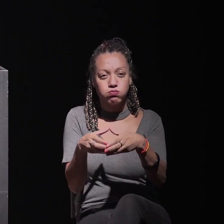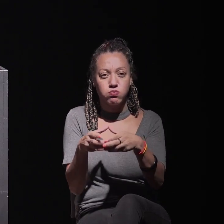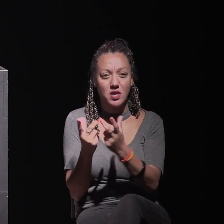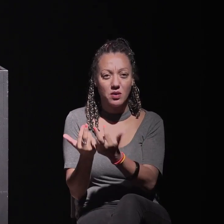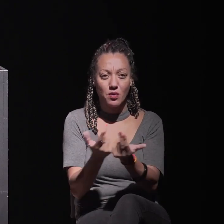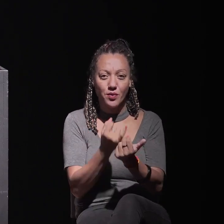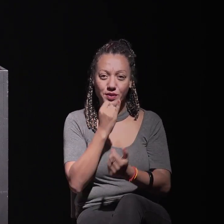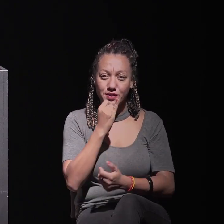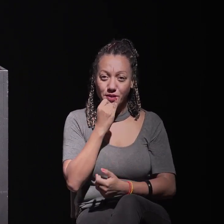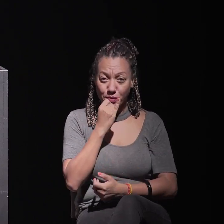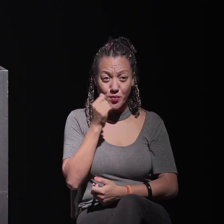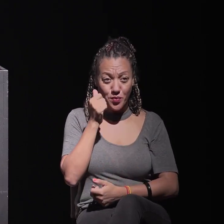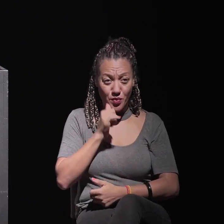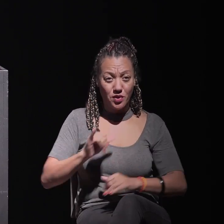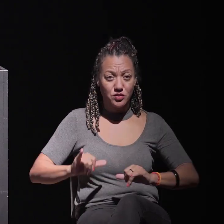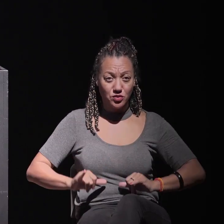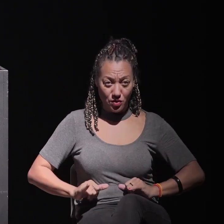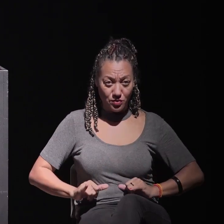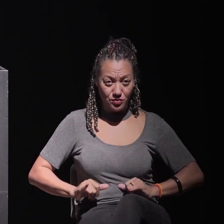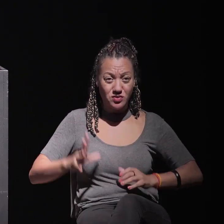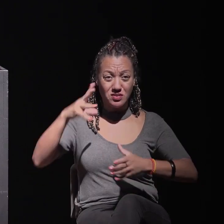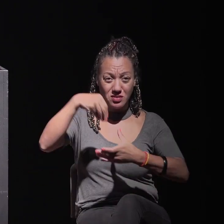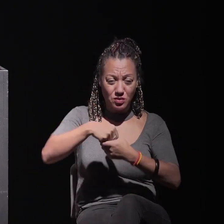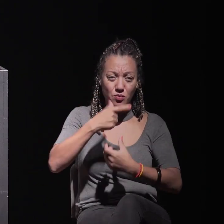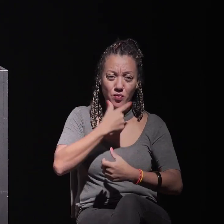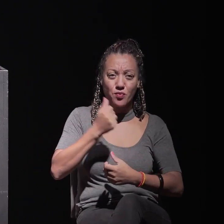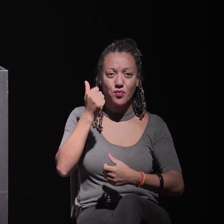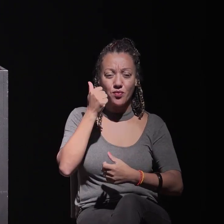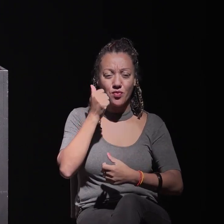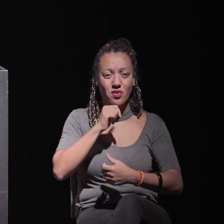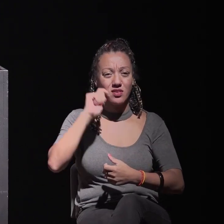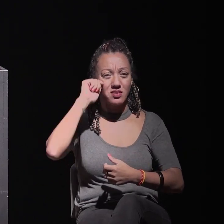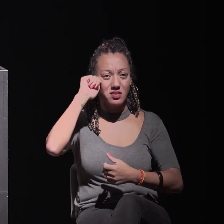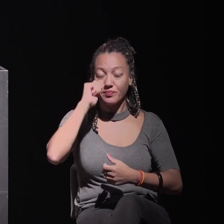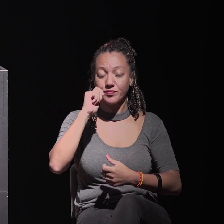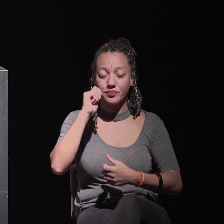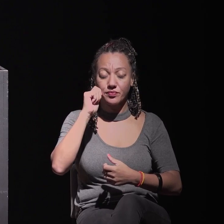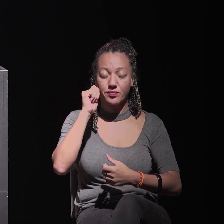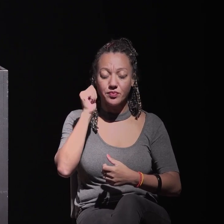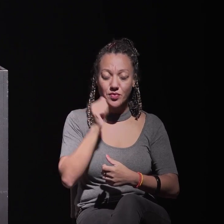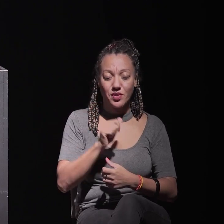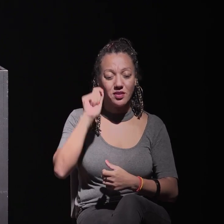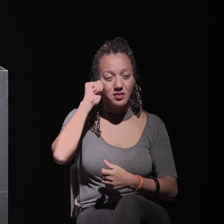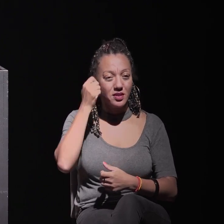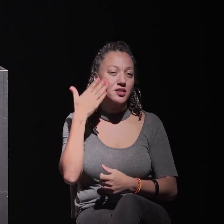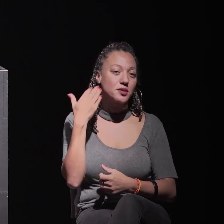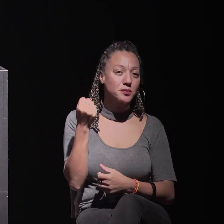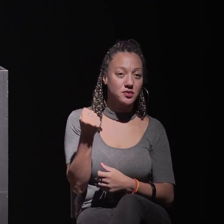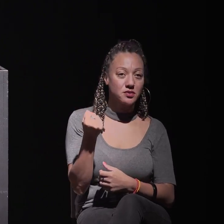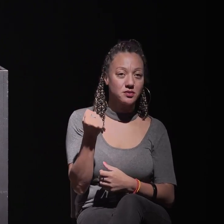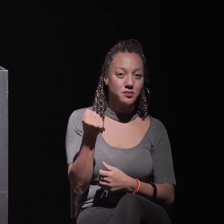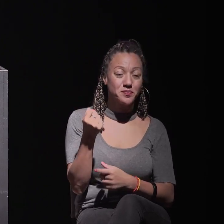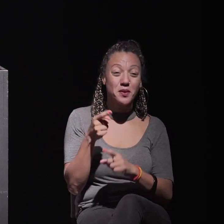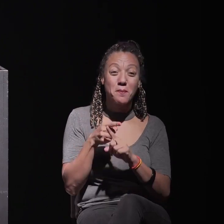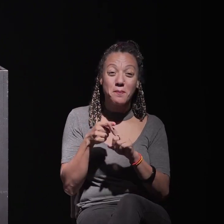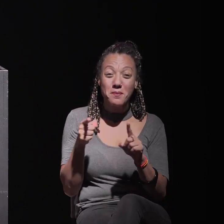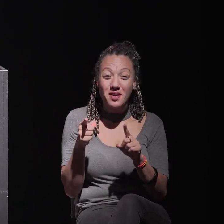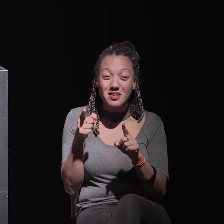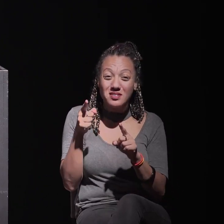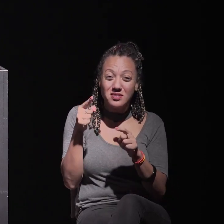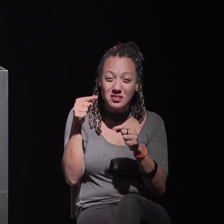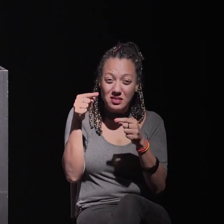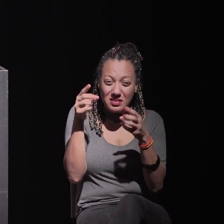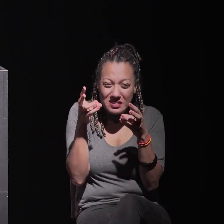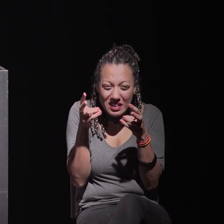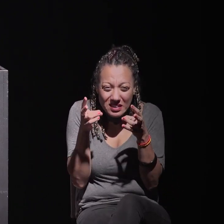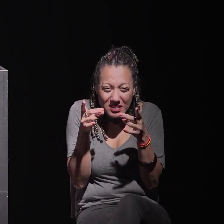também sofrem. Só que há uma opressão de uma dimensão de raça marcada por esse ethos da escravidão, por essa lógica da